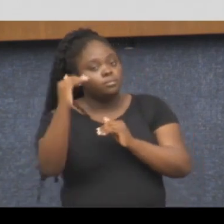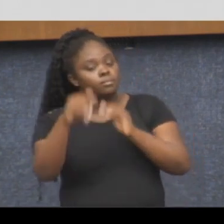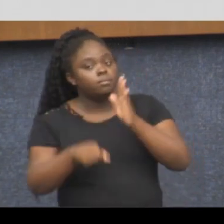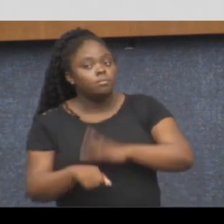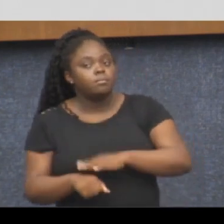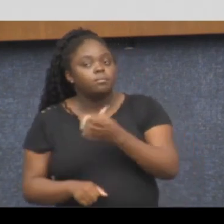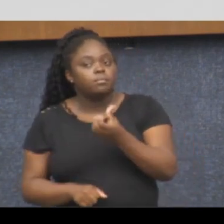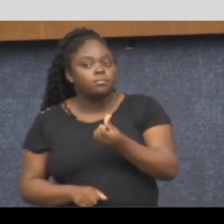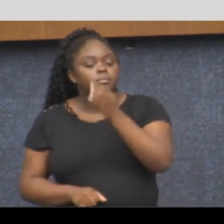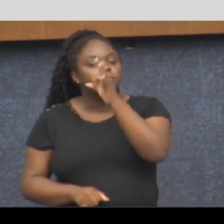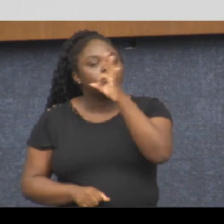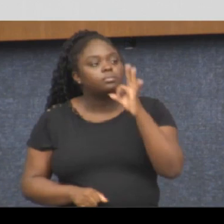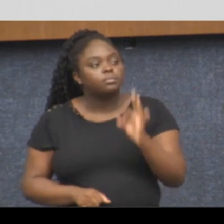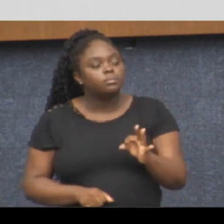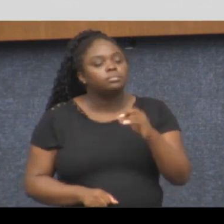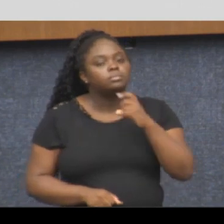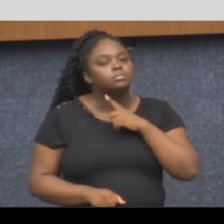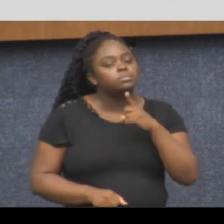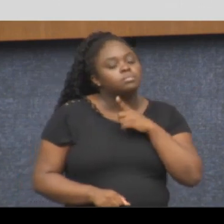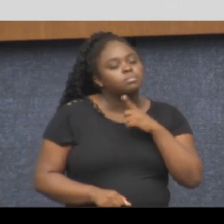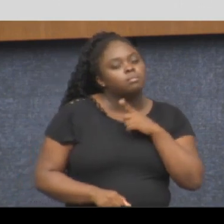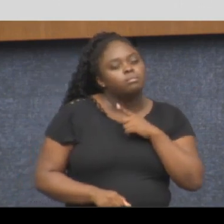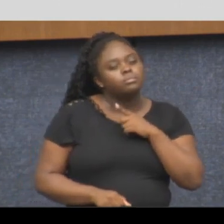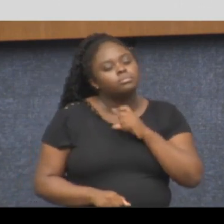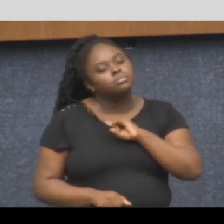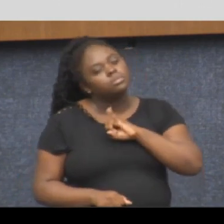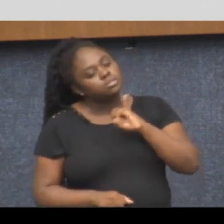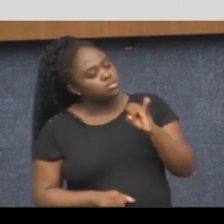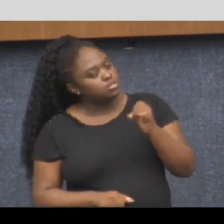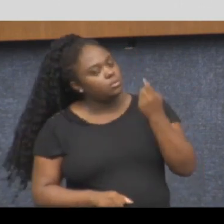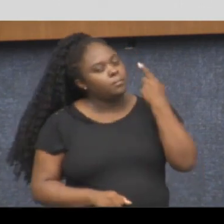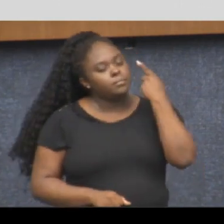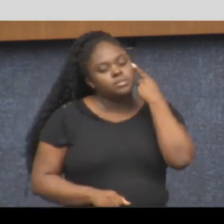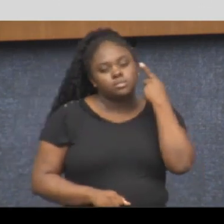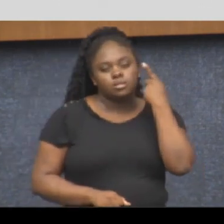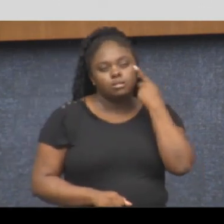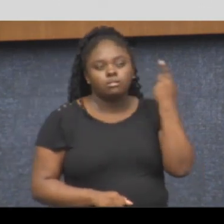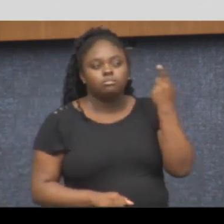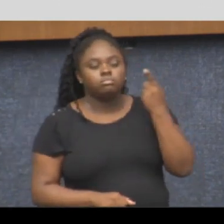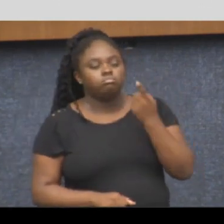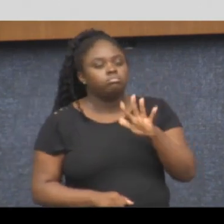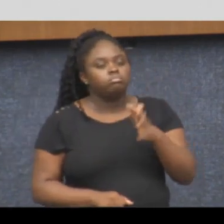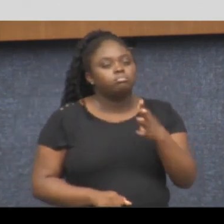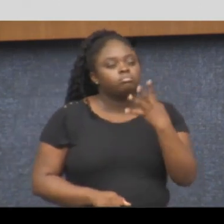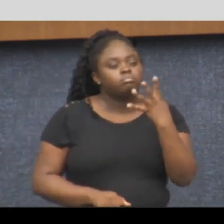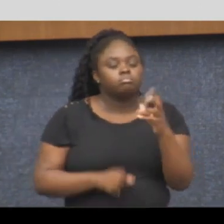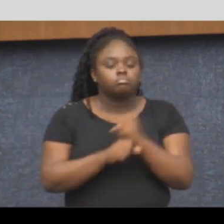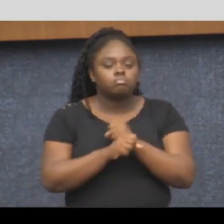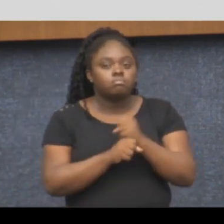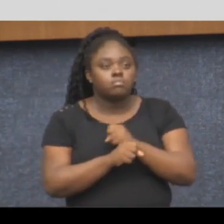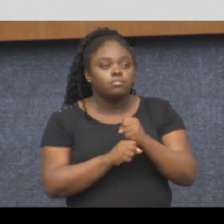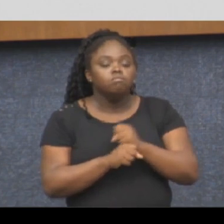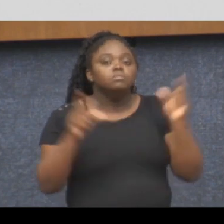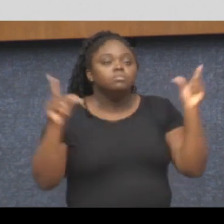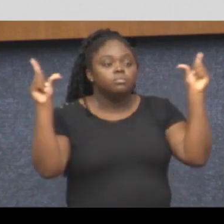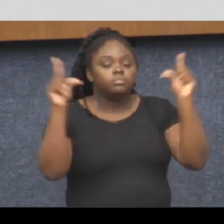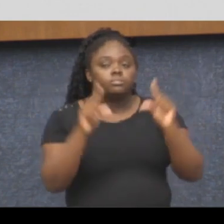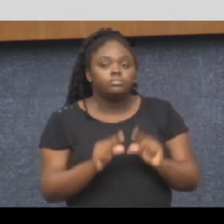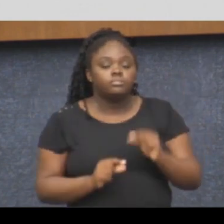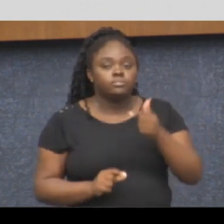mais 6%. Então, isso daria aí, virtualmente, se eu pensar aí no acúmulo de 4 anos, uma potencial redução